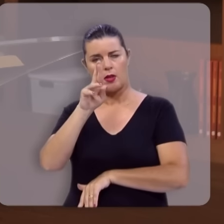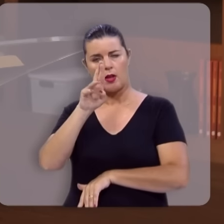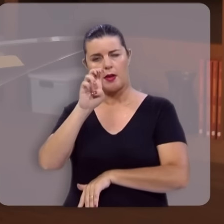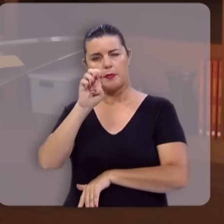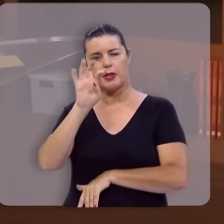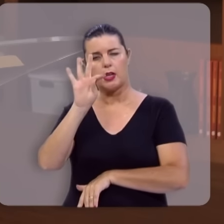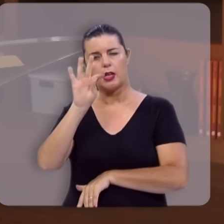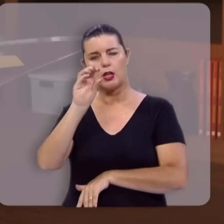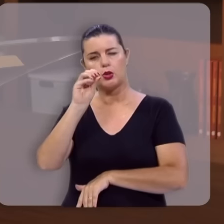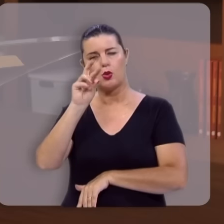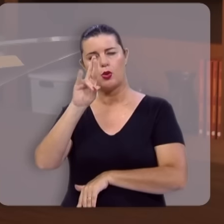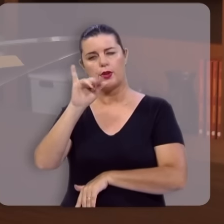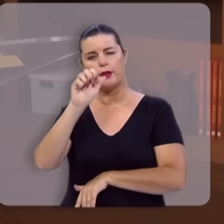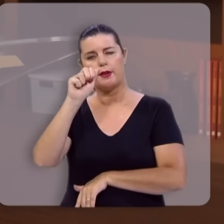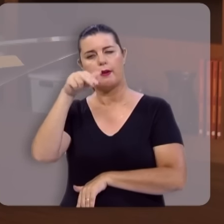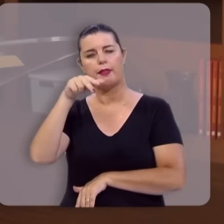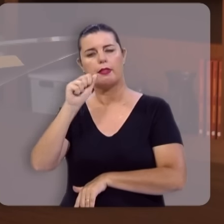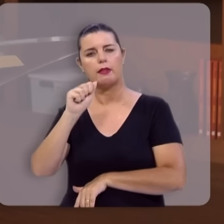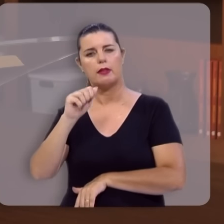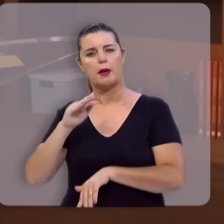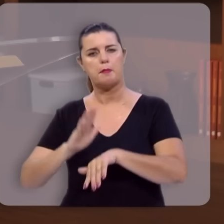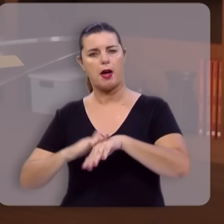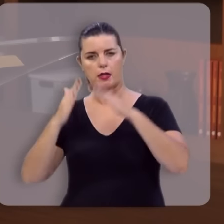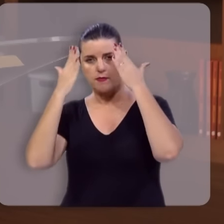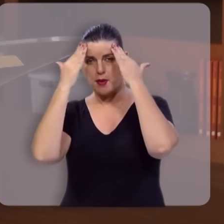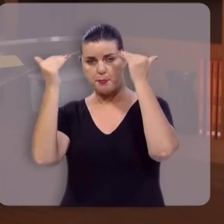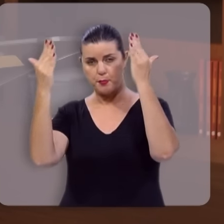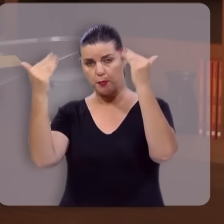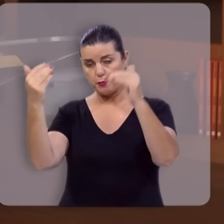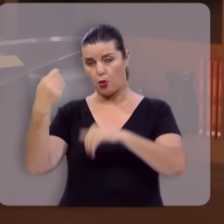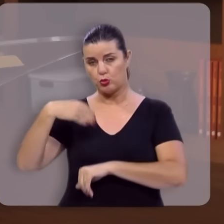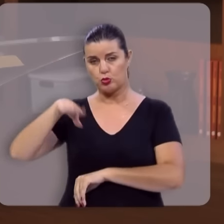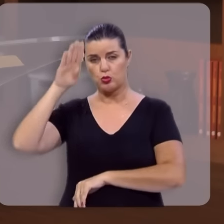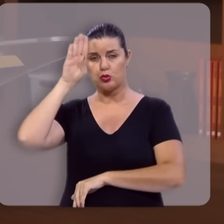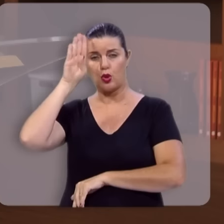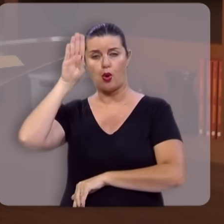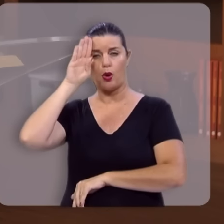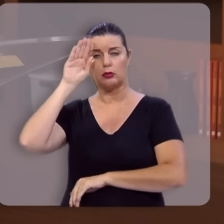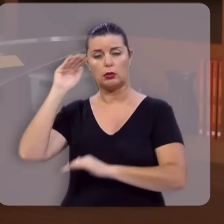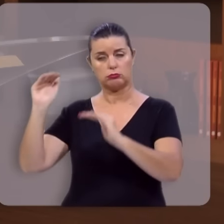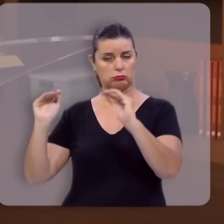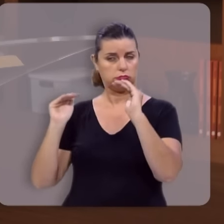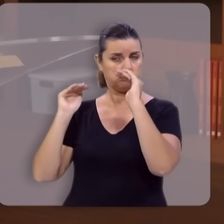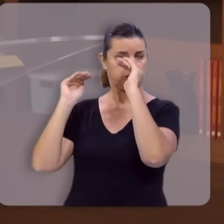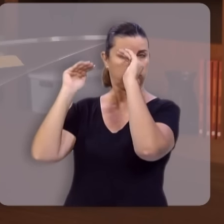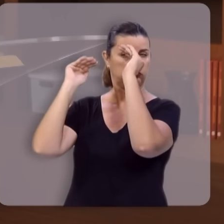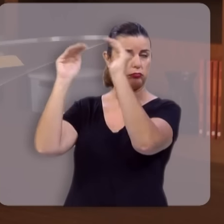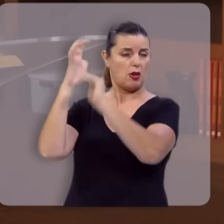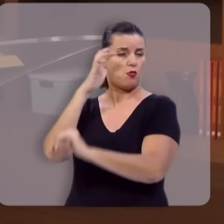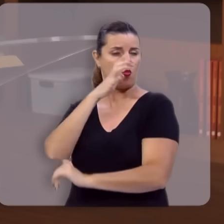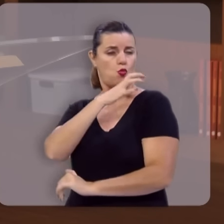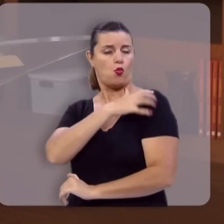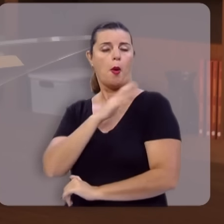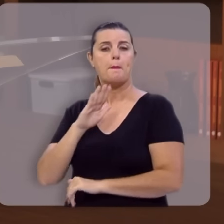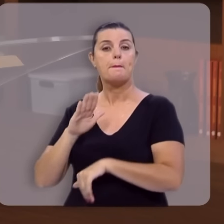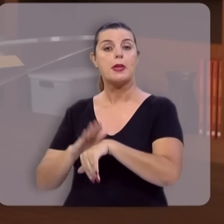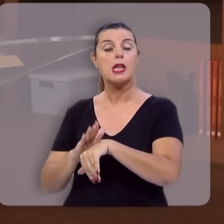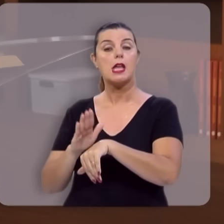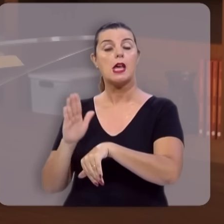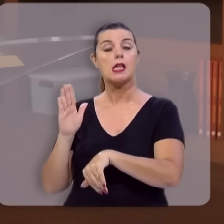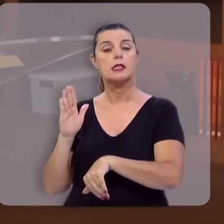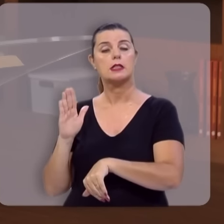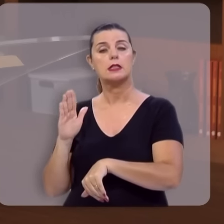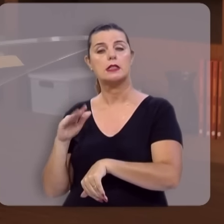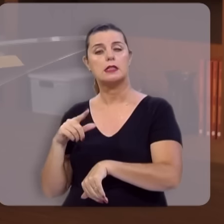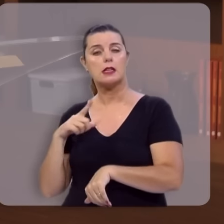guarda de elite do imperador romano. Eram soldados da mais alta patente do império. Gente